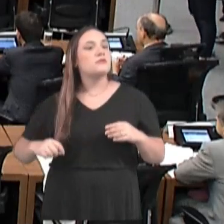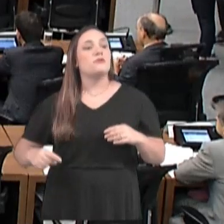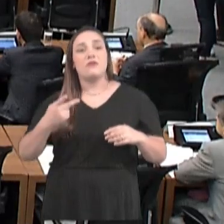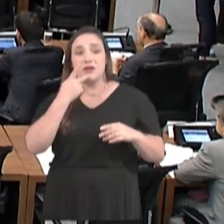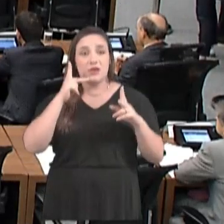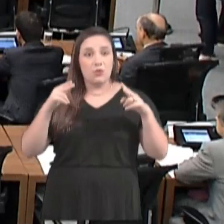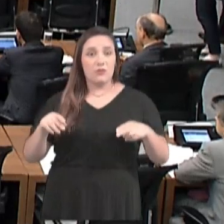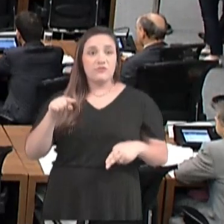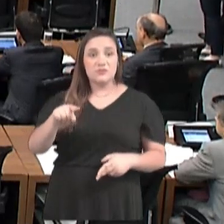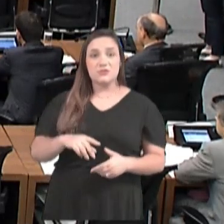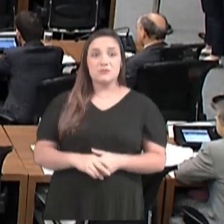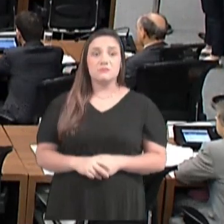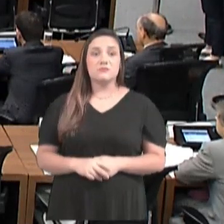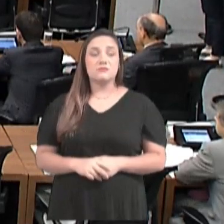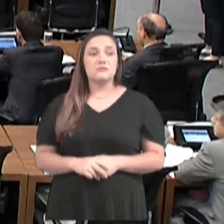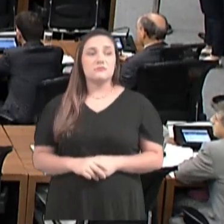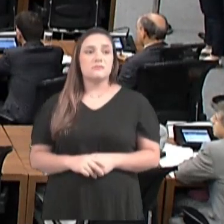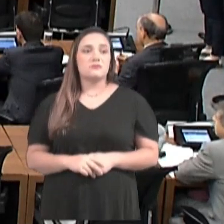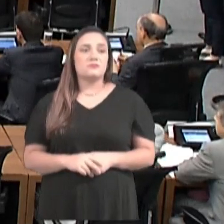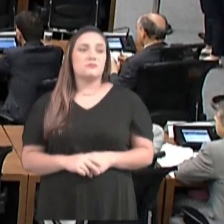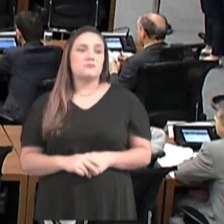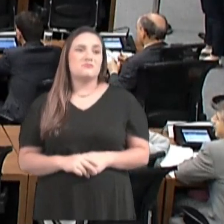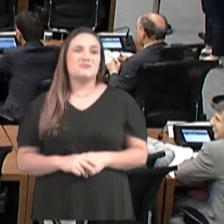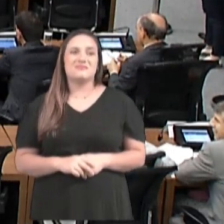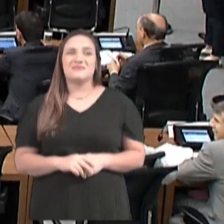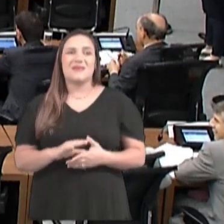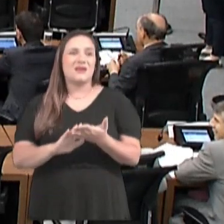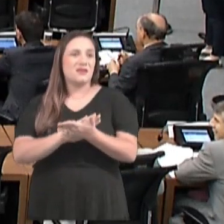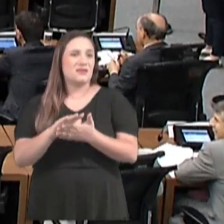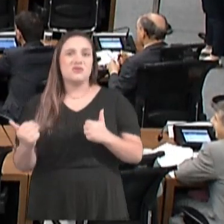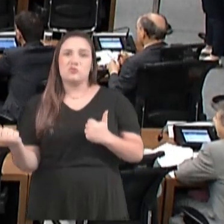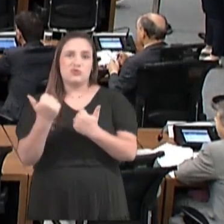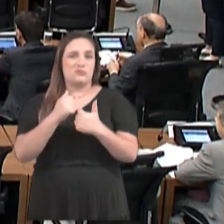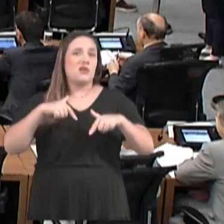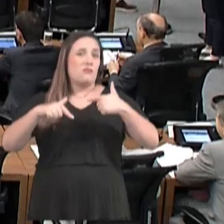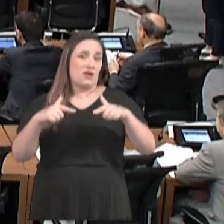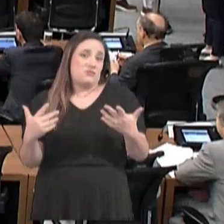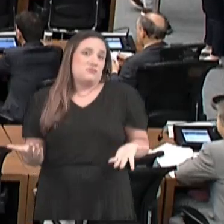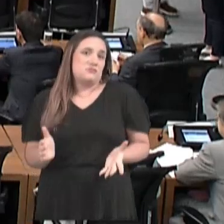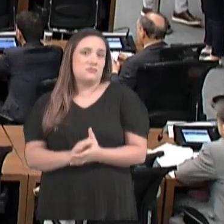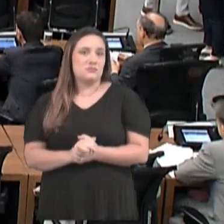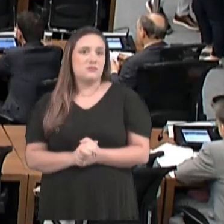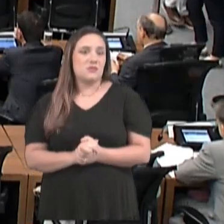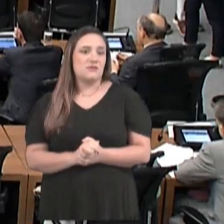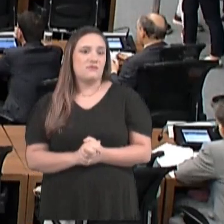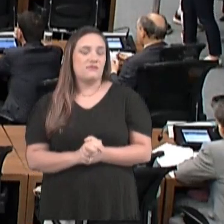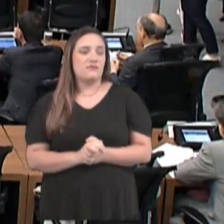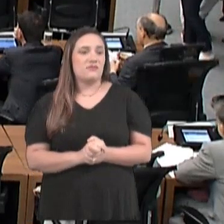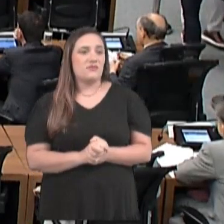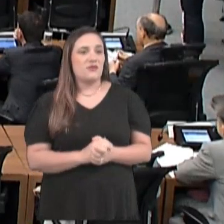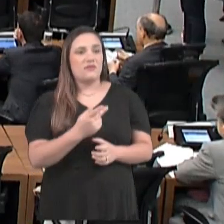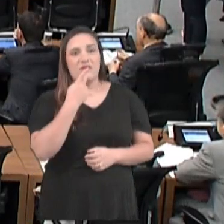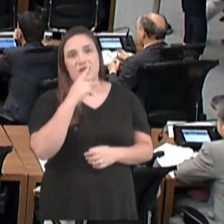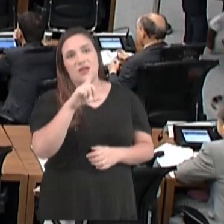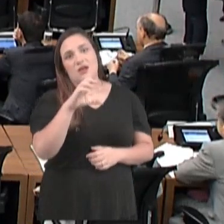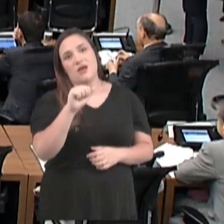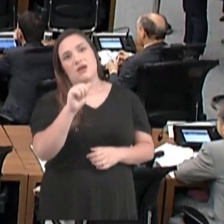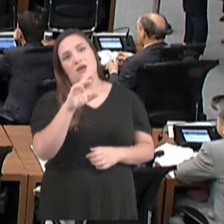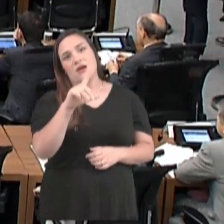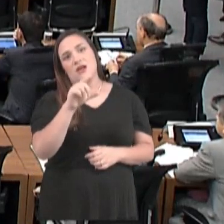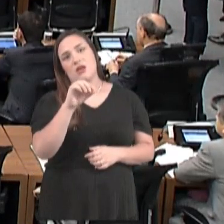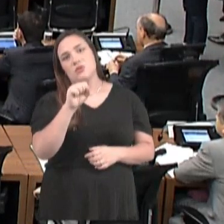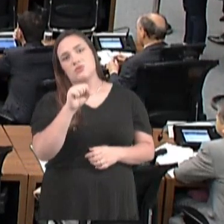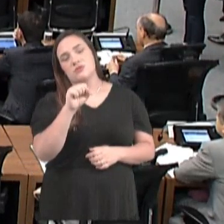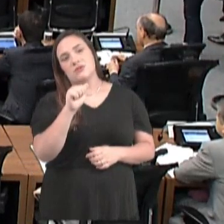coisa. Acho que nada substitui o trabalho. A gente não pode dizer que o Carlos Alberto de Assis não tem